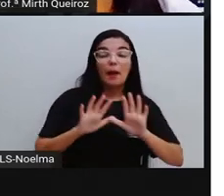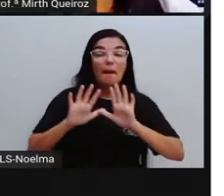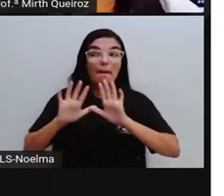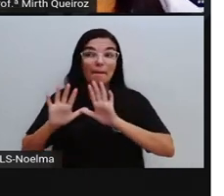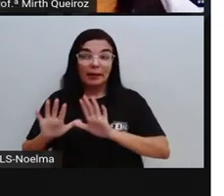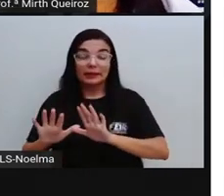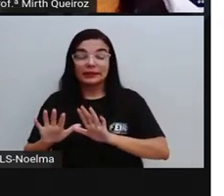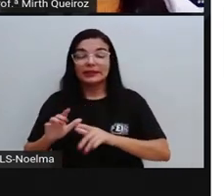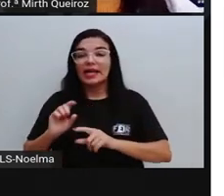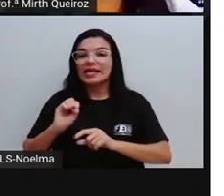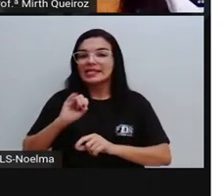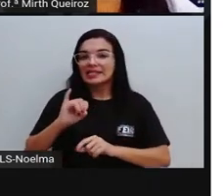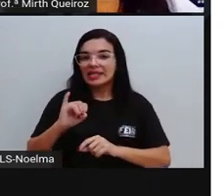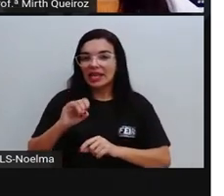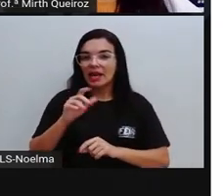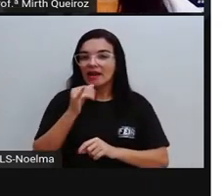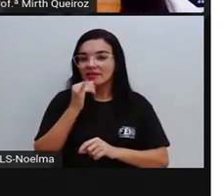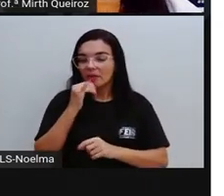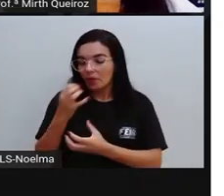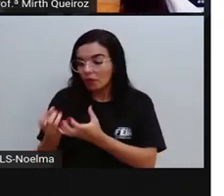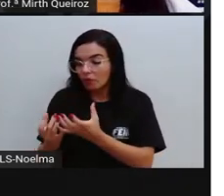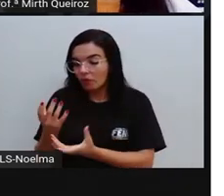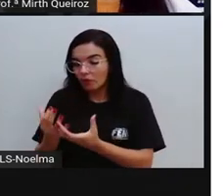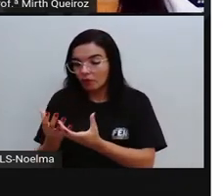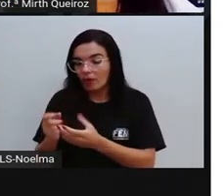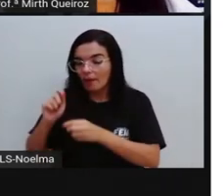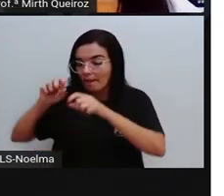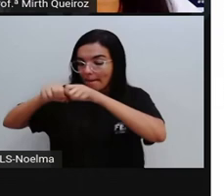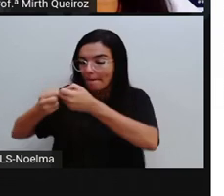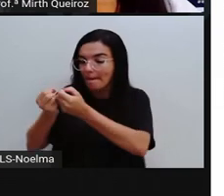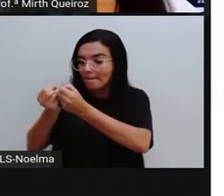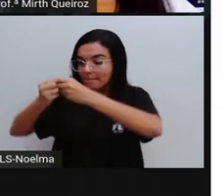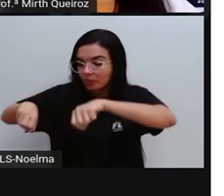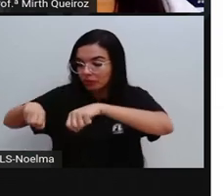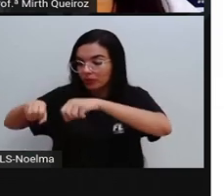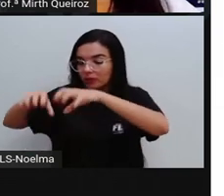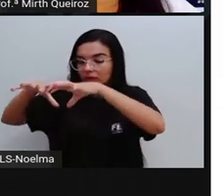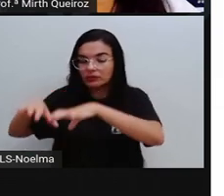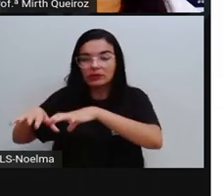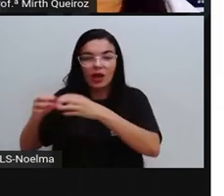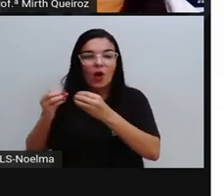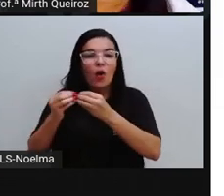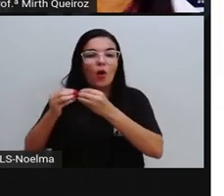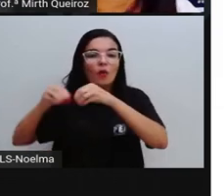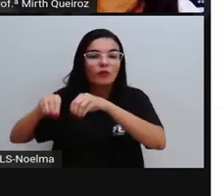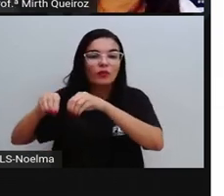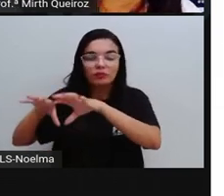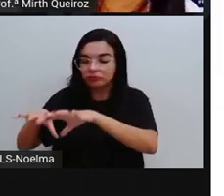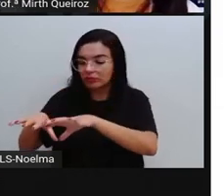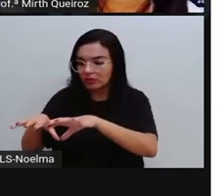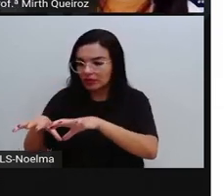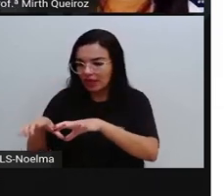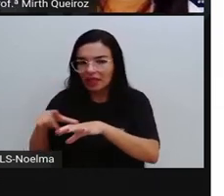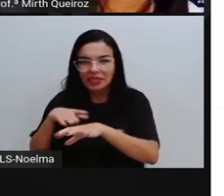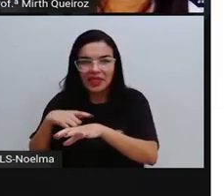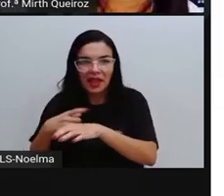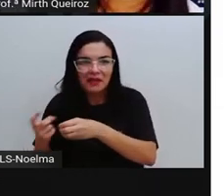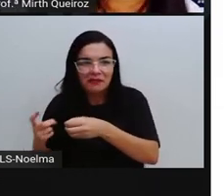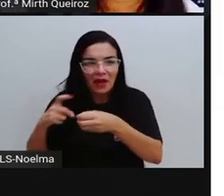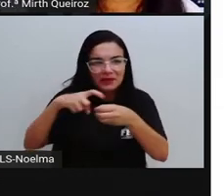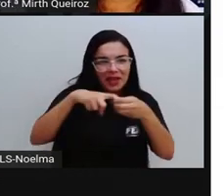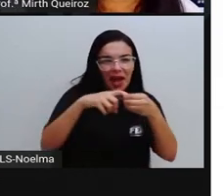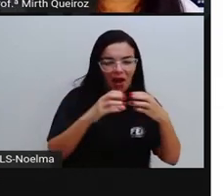Mas se eu fritar um ovo, esse ovo frito não tem como voltar à